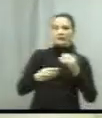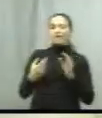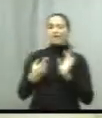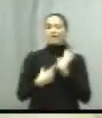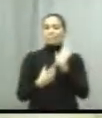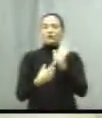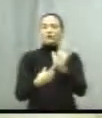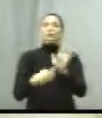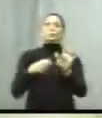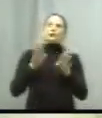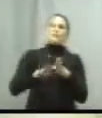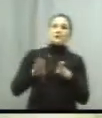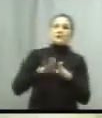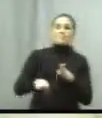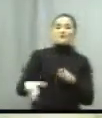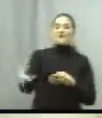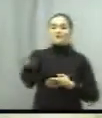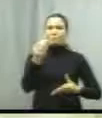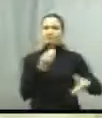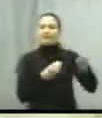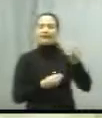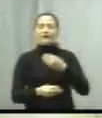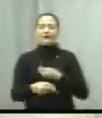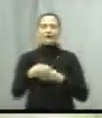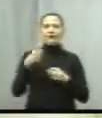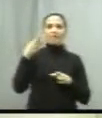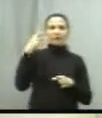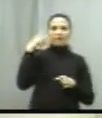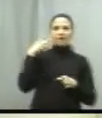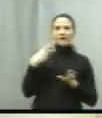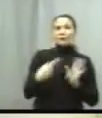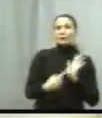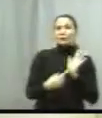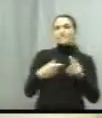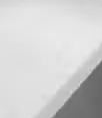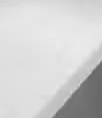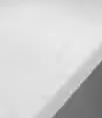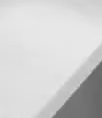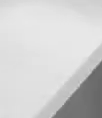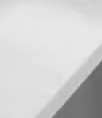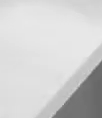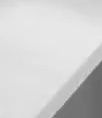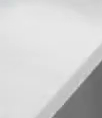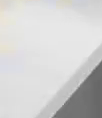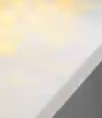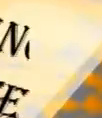casa e ajudar a resgatar a imagem dessa administração. Boa noite, obrigado a todos.